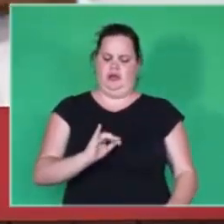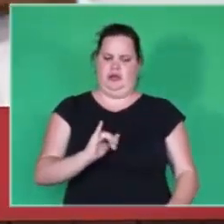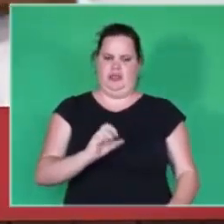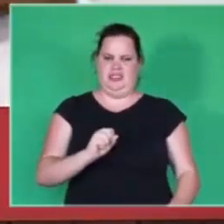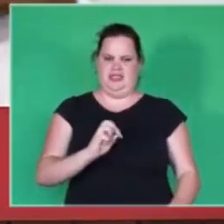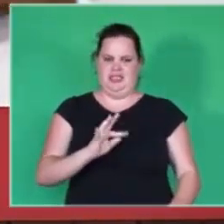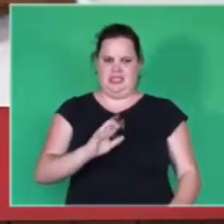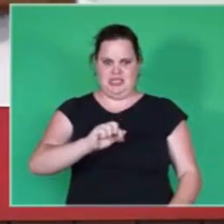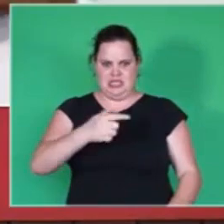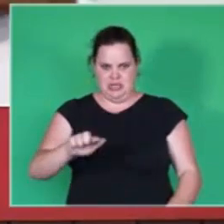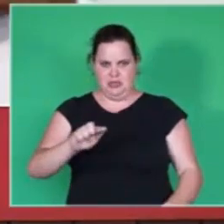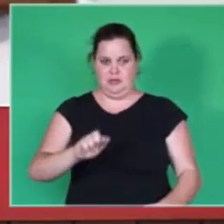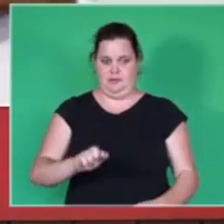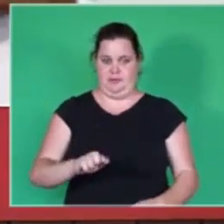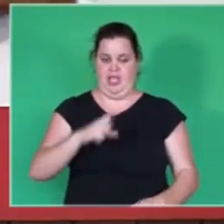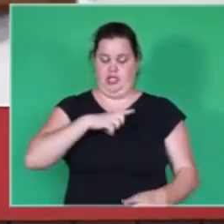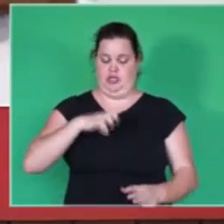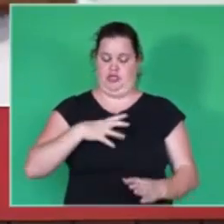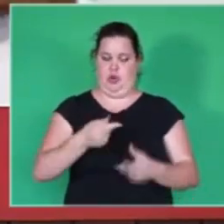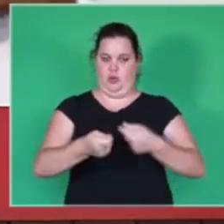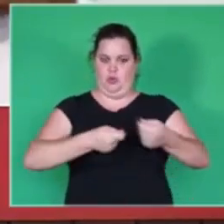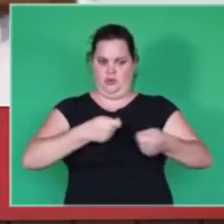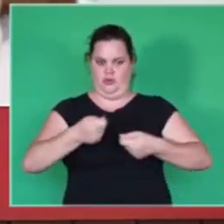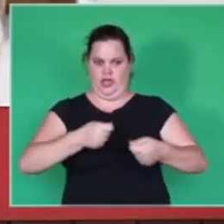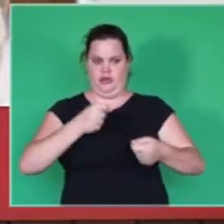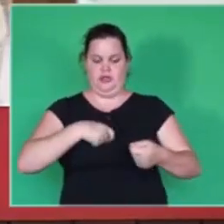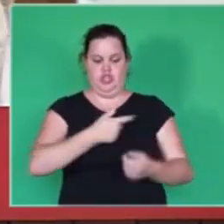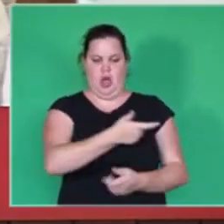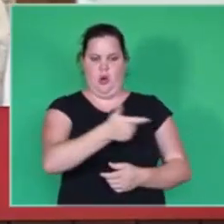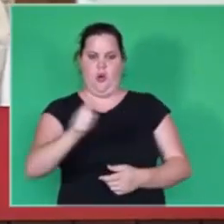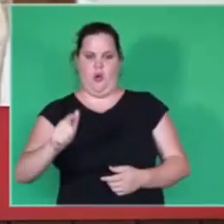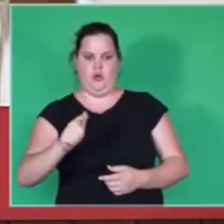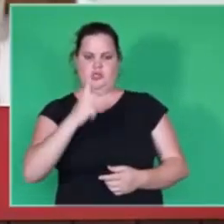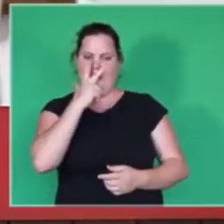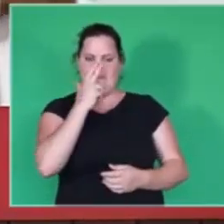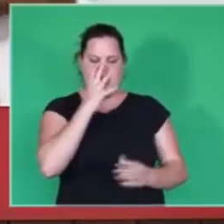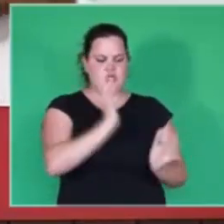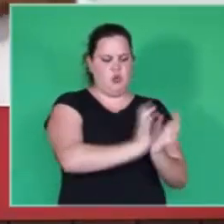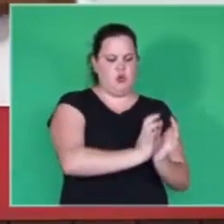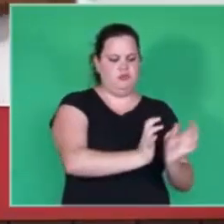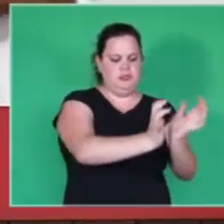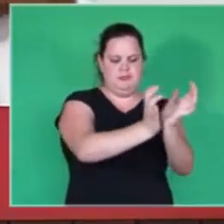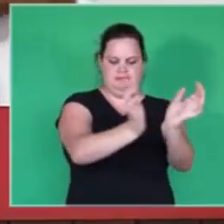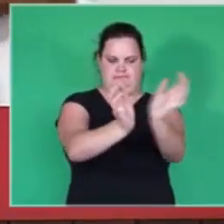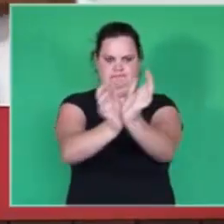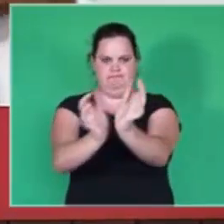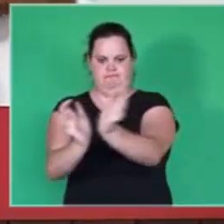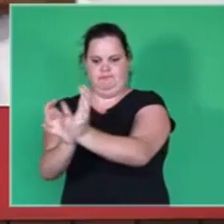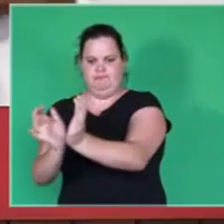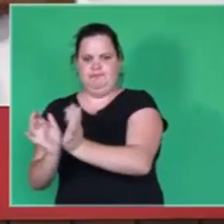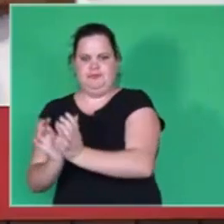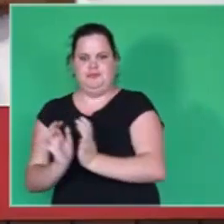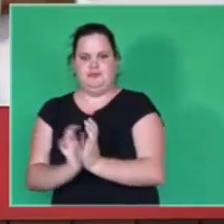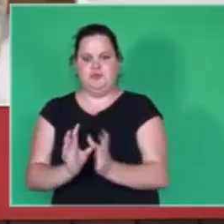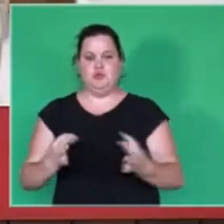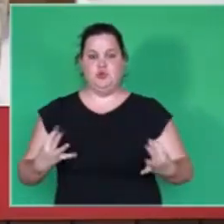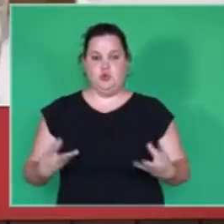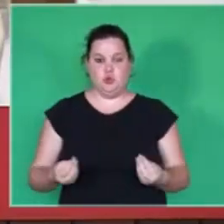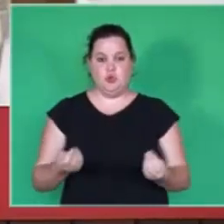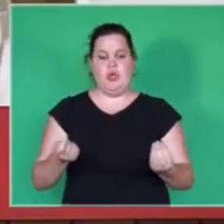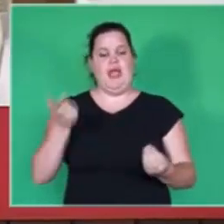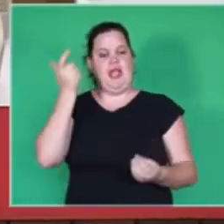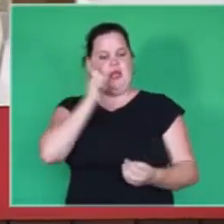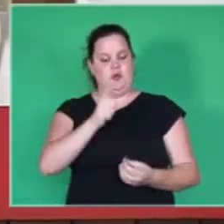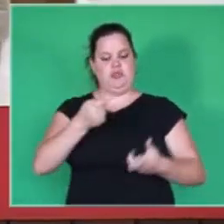aqui, ela tinha os feudos que ela conseguiu governar. Então foi um período chamado